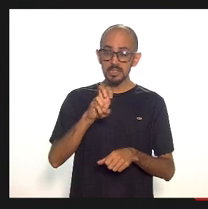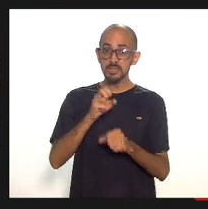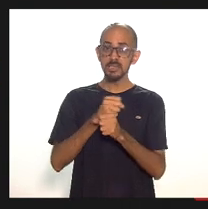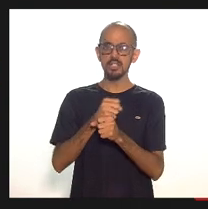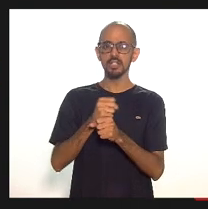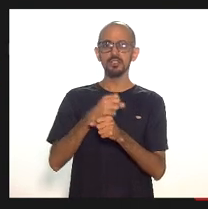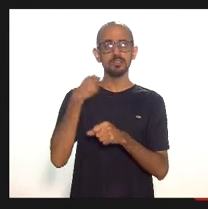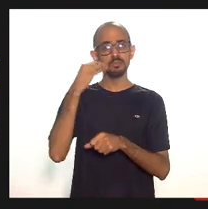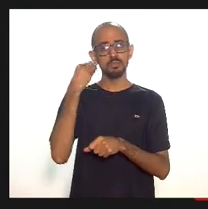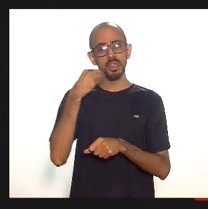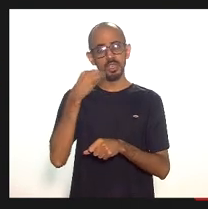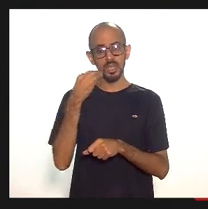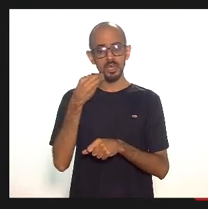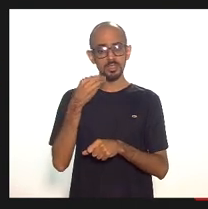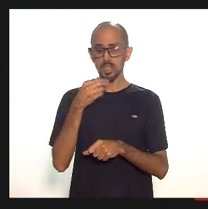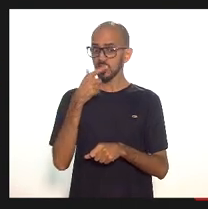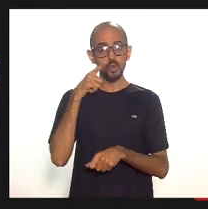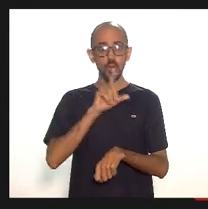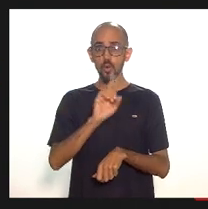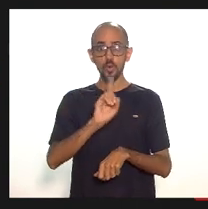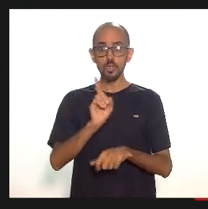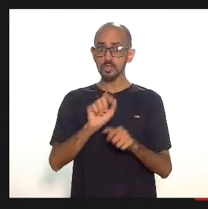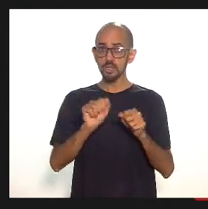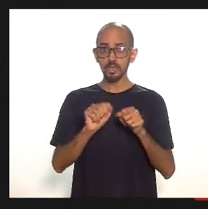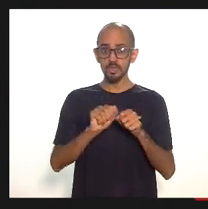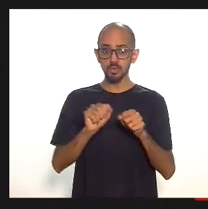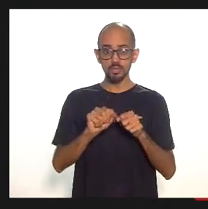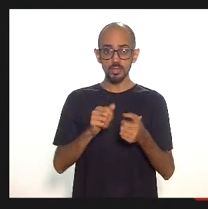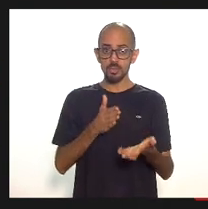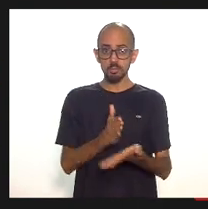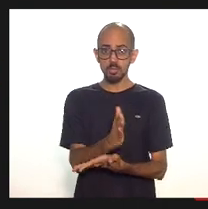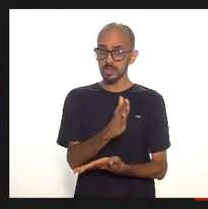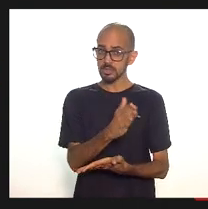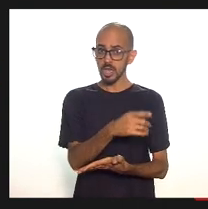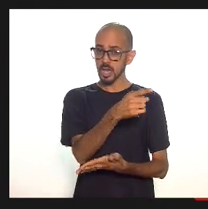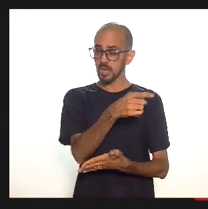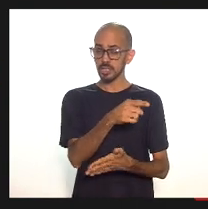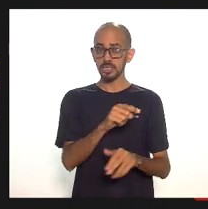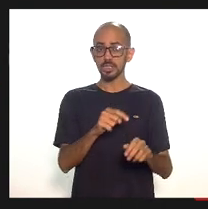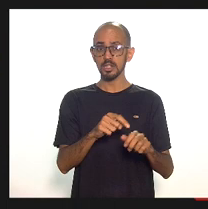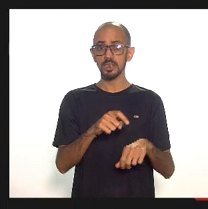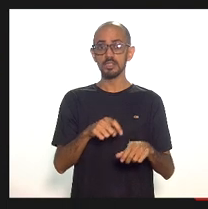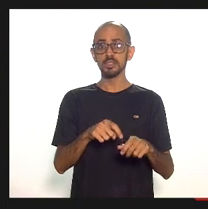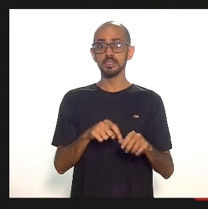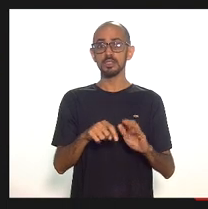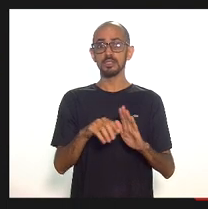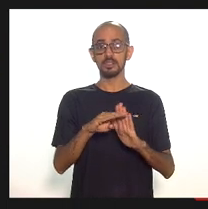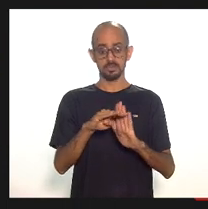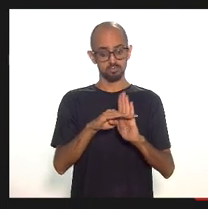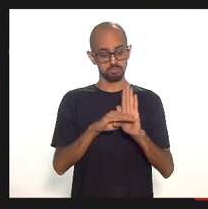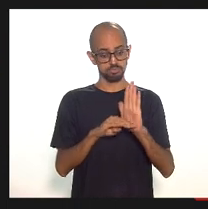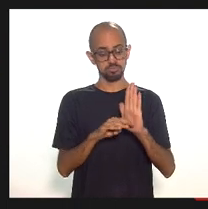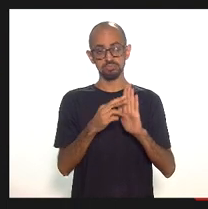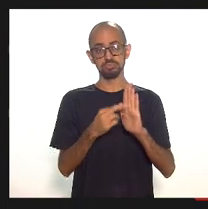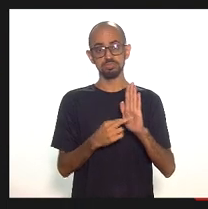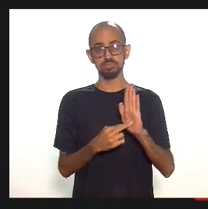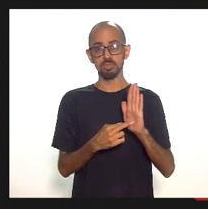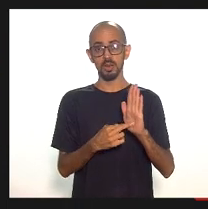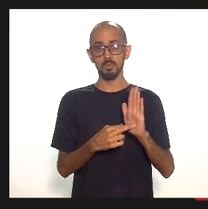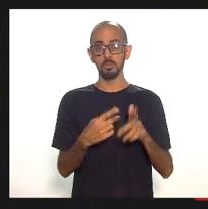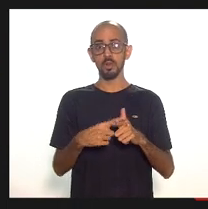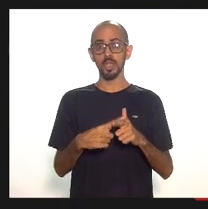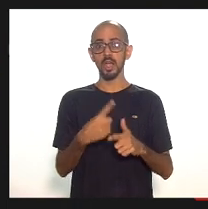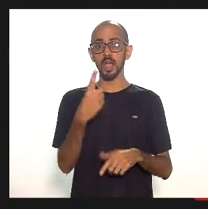frente, que nem sequer conseguiram fazer pontuar nesse certame fraudulento. Porque dizia de que cada ano trabalhado era um